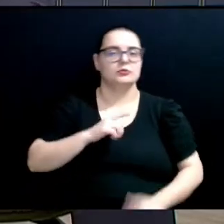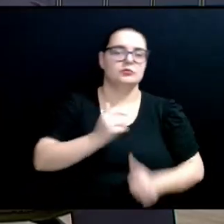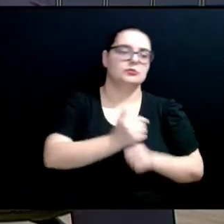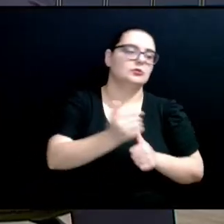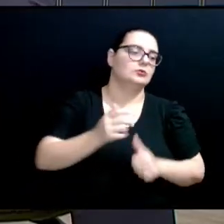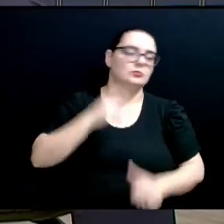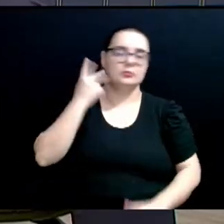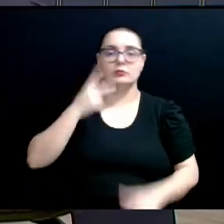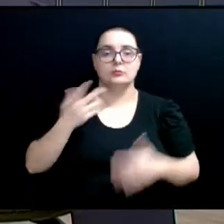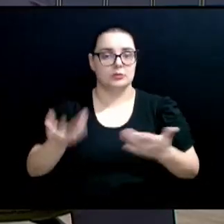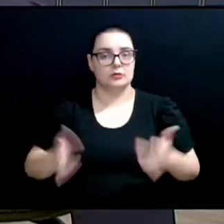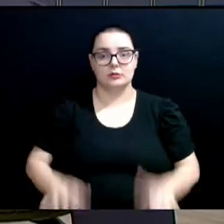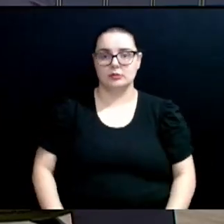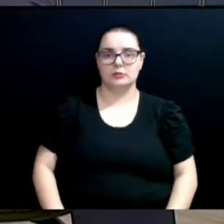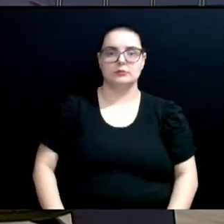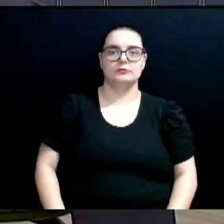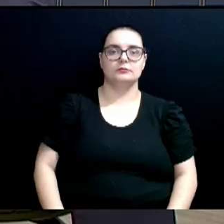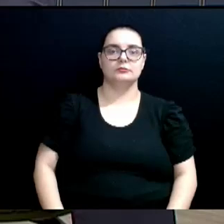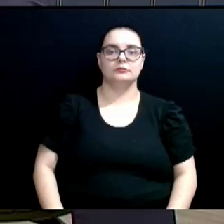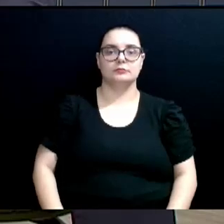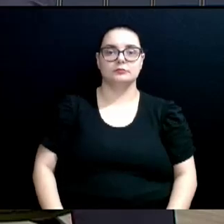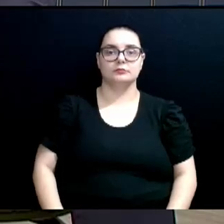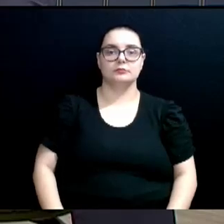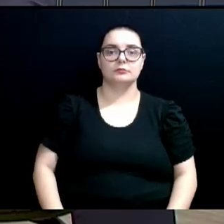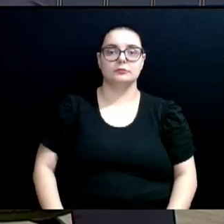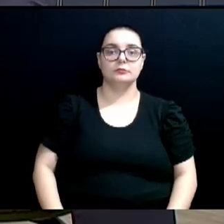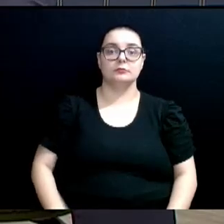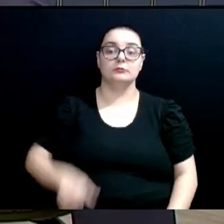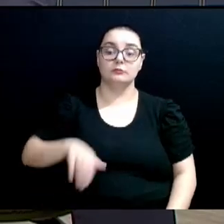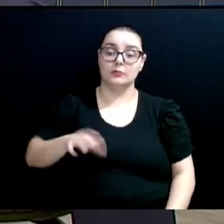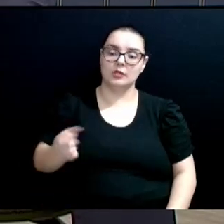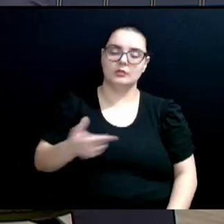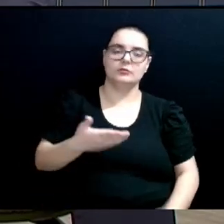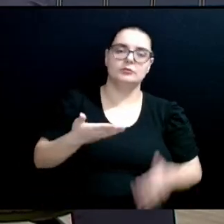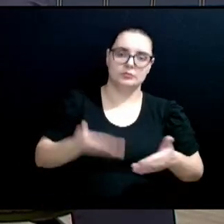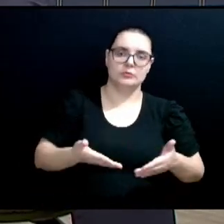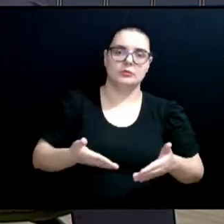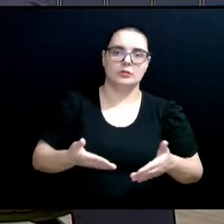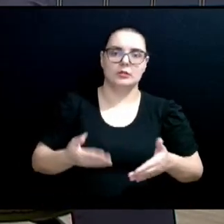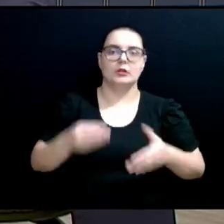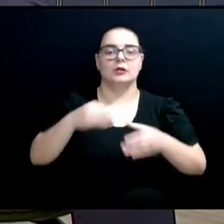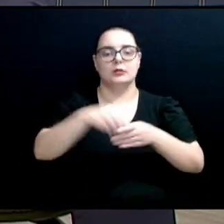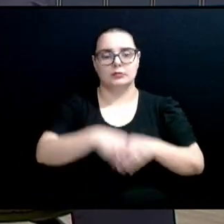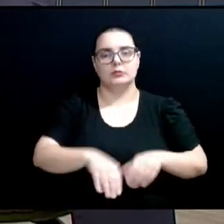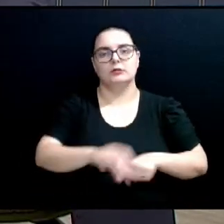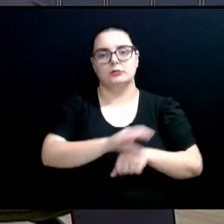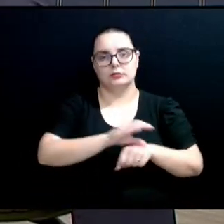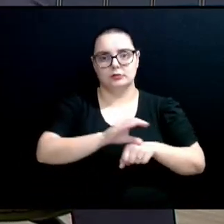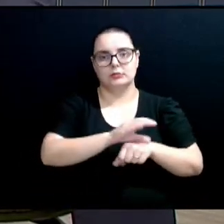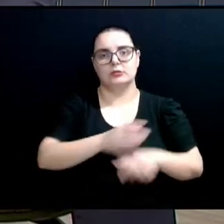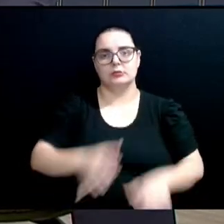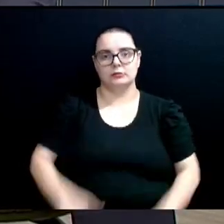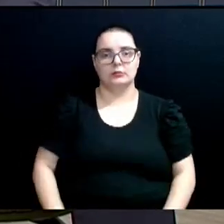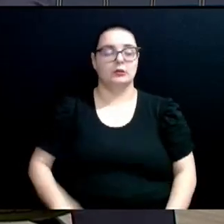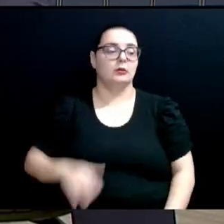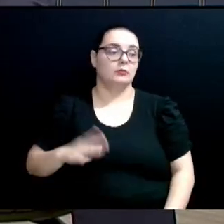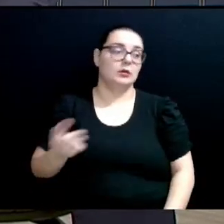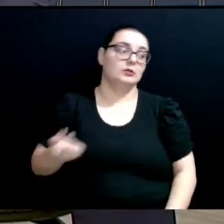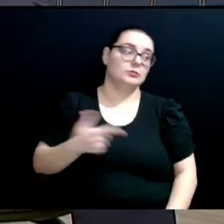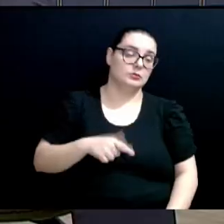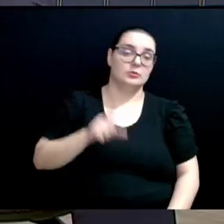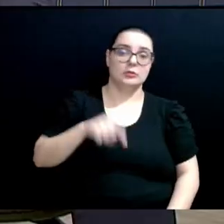né? Então ele está indo além daquilo que é previsto na Constituição, além daquilo que é prerrogativa